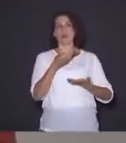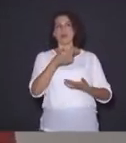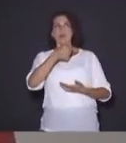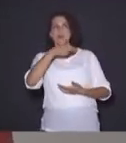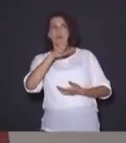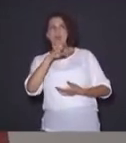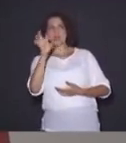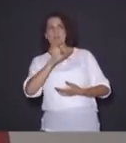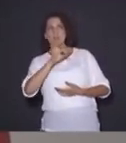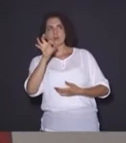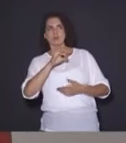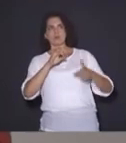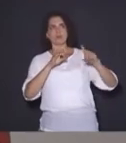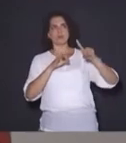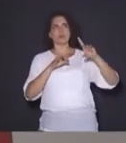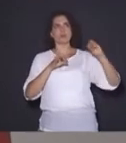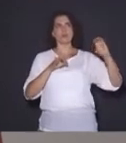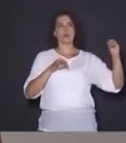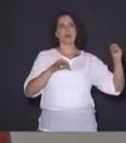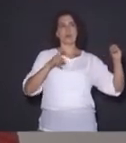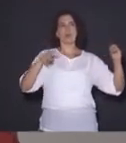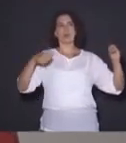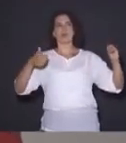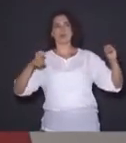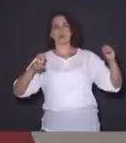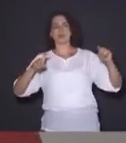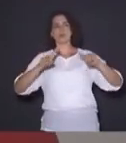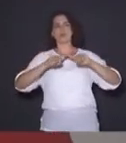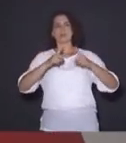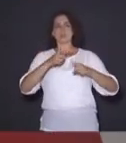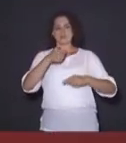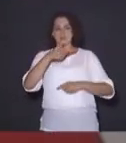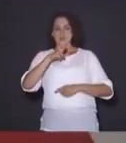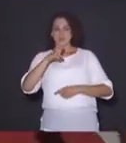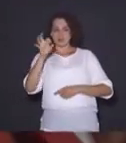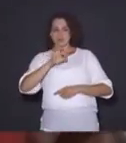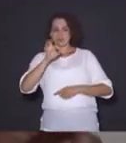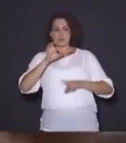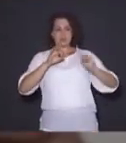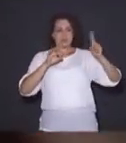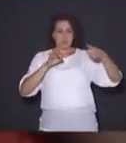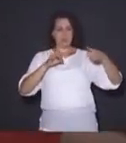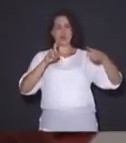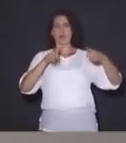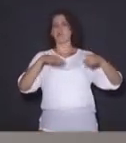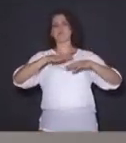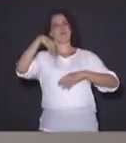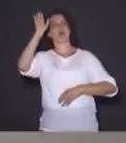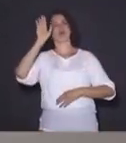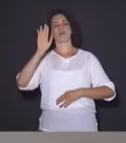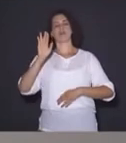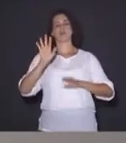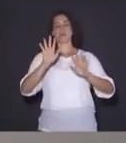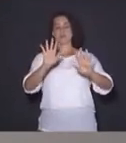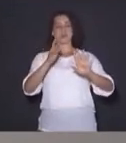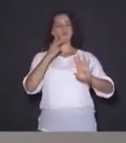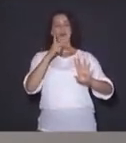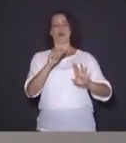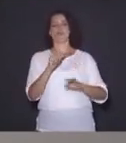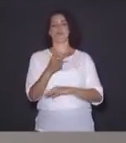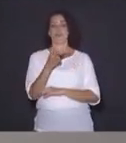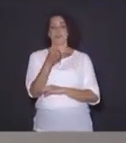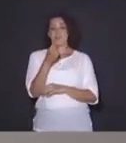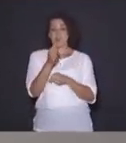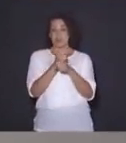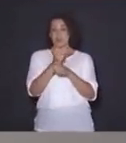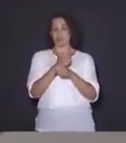15 mas 15 de mil é muito mais 15 então 20 anos deve ser o seguinte vocês não vão poder ver